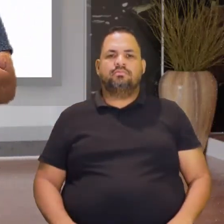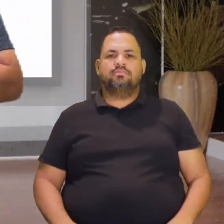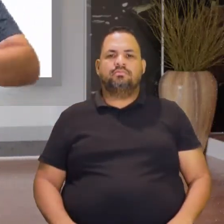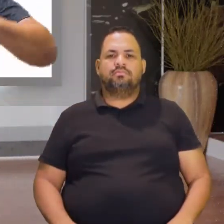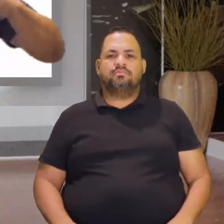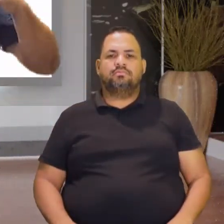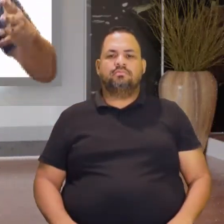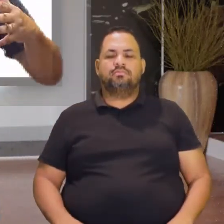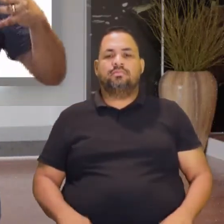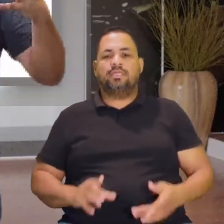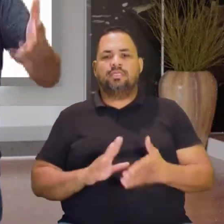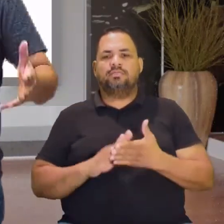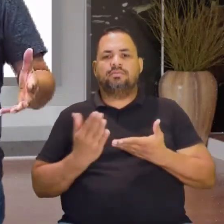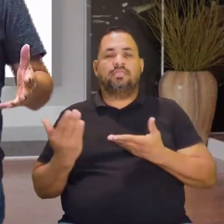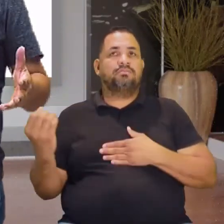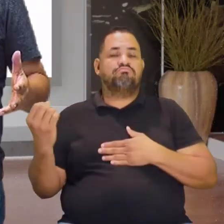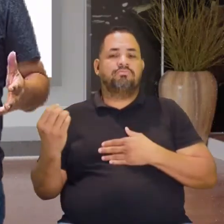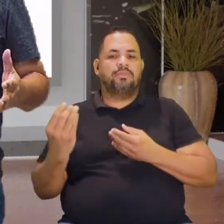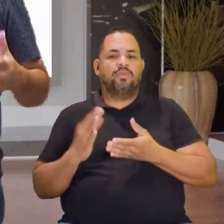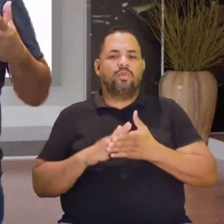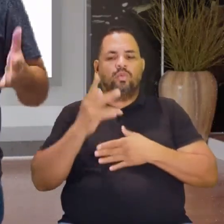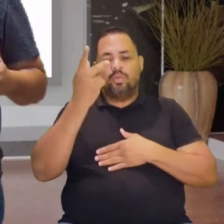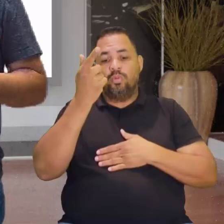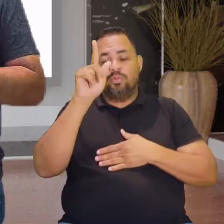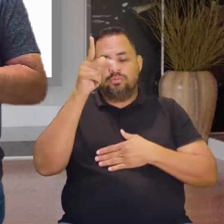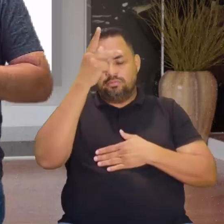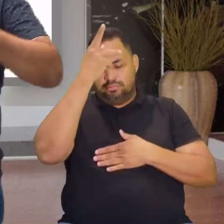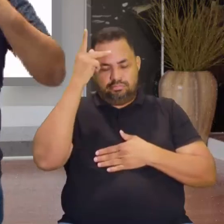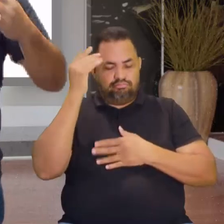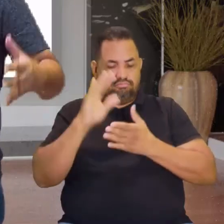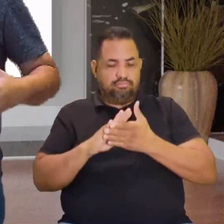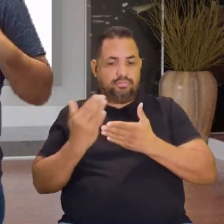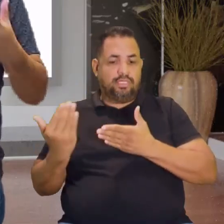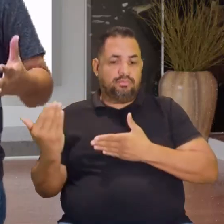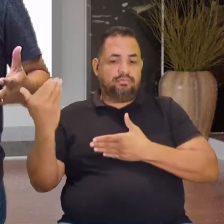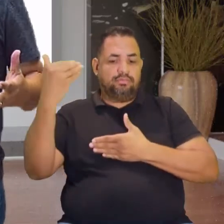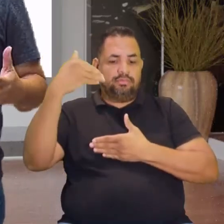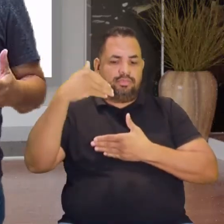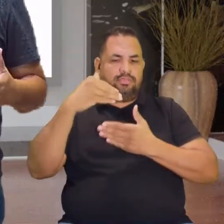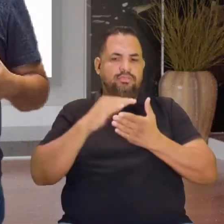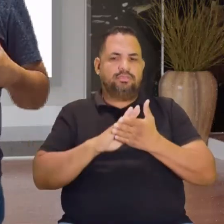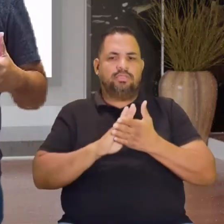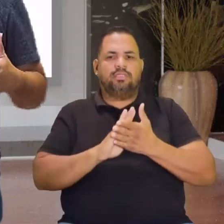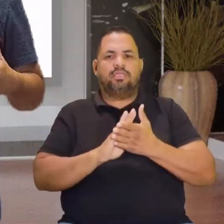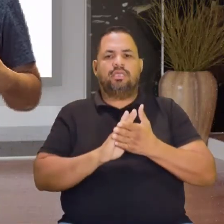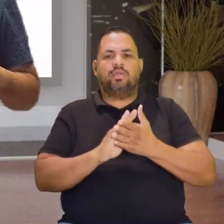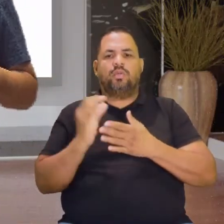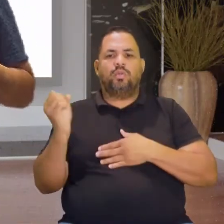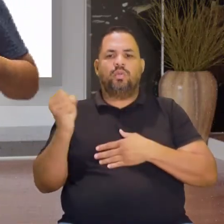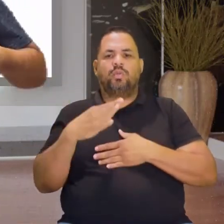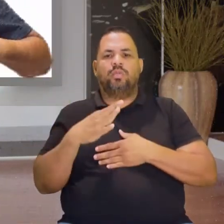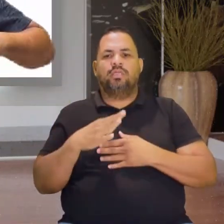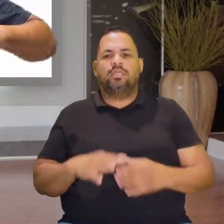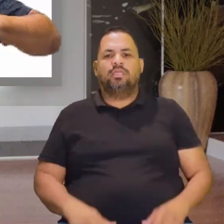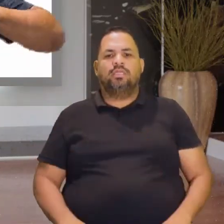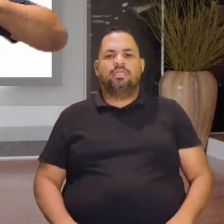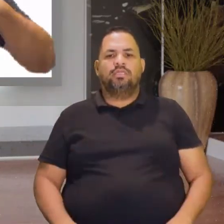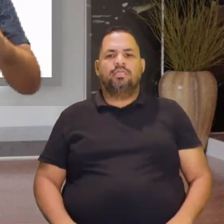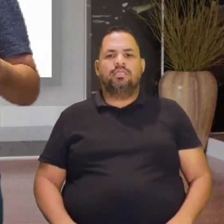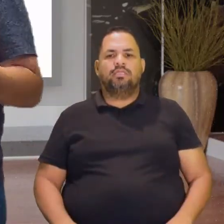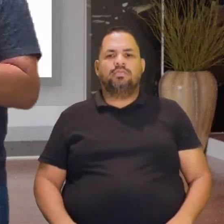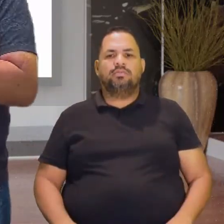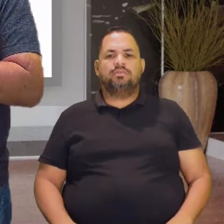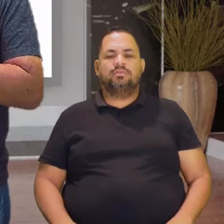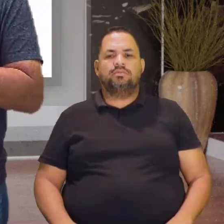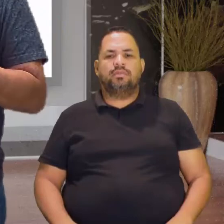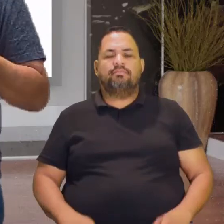E aqueles que estavam trazendo a novidade. Só que as coisas vão acontecendo, apesar das